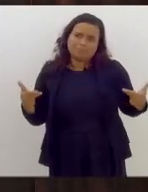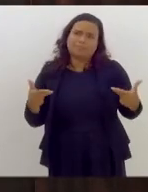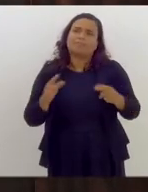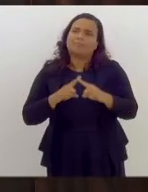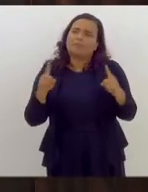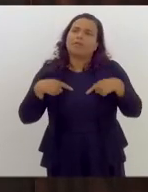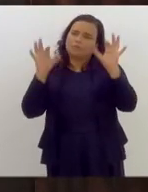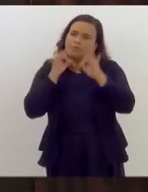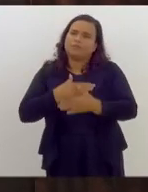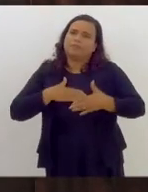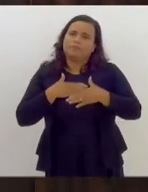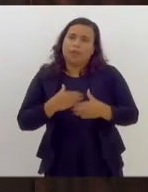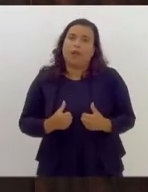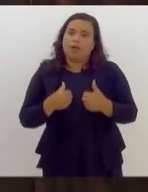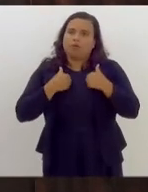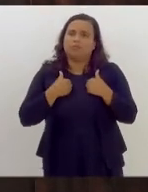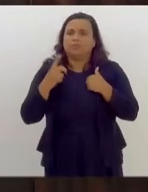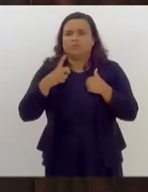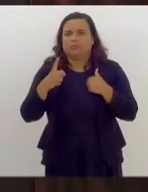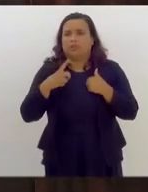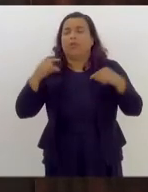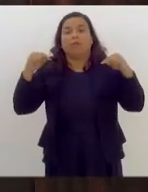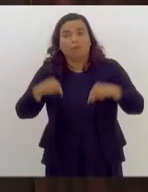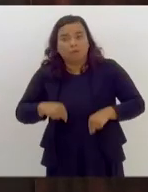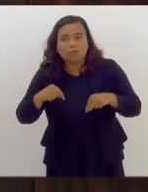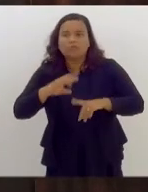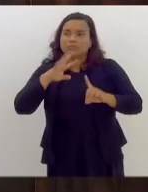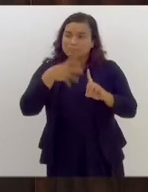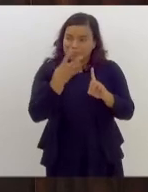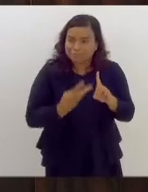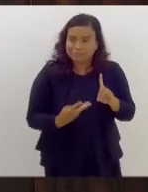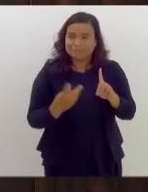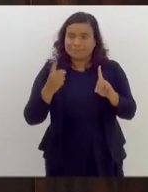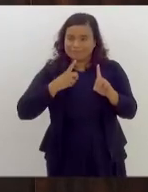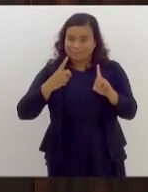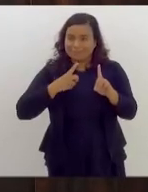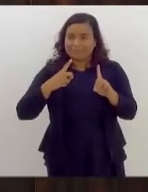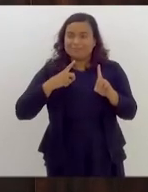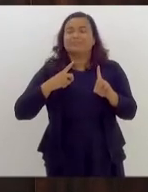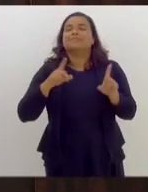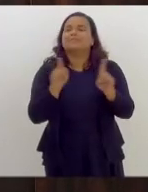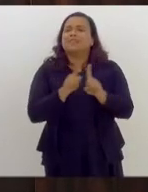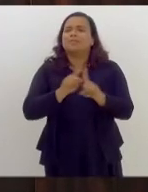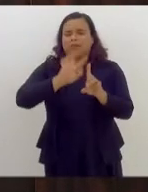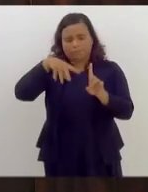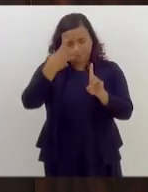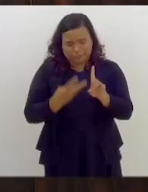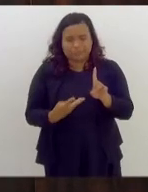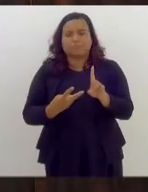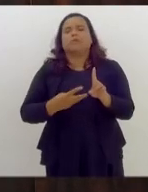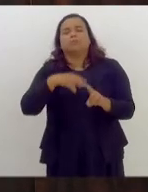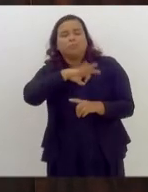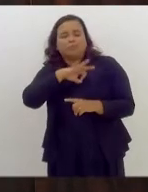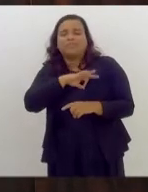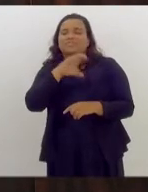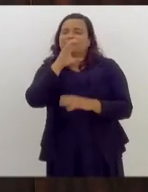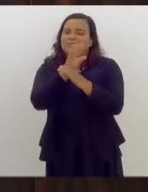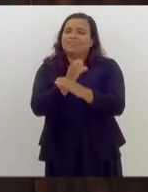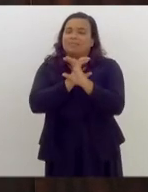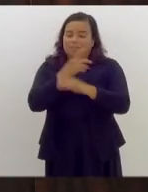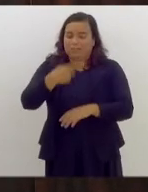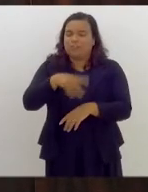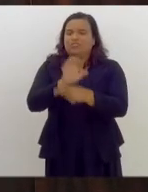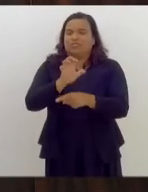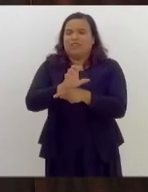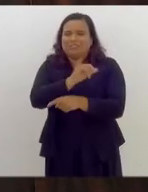com muito orgulho, com muito prazer, que eu hoje, homenageando o senhor, homenageio também toda a Polícia Civil do Estado do Rio de Janeiro. Muito